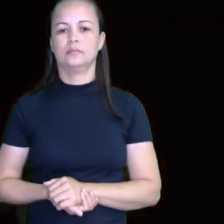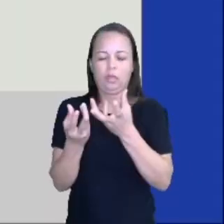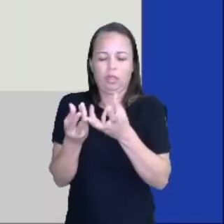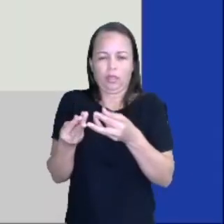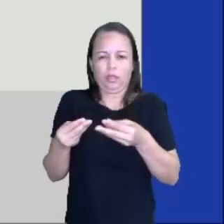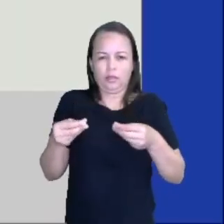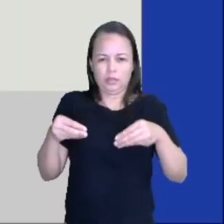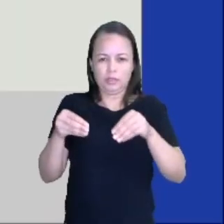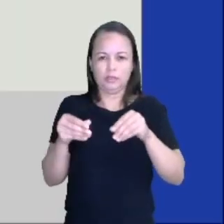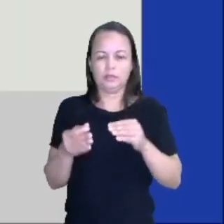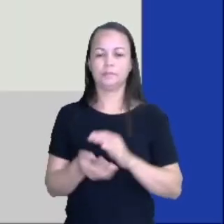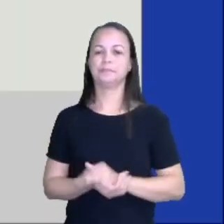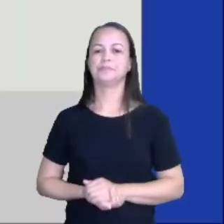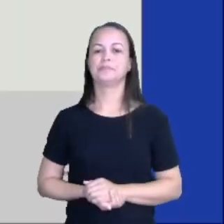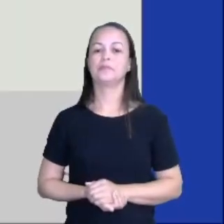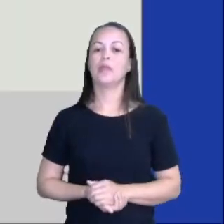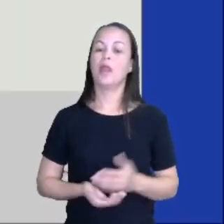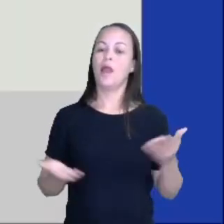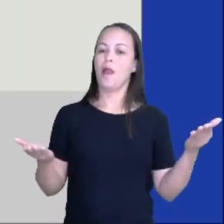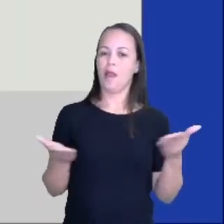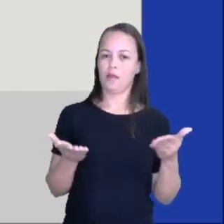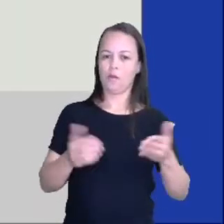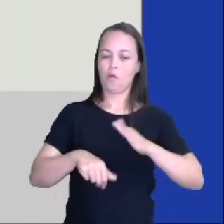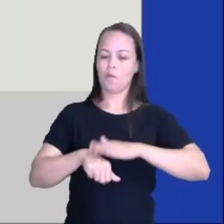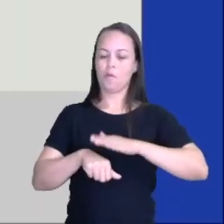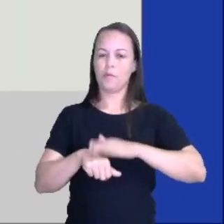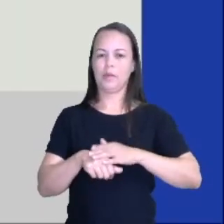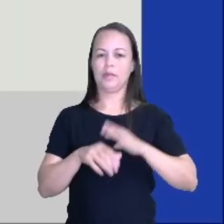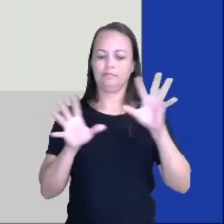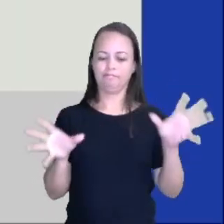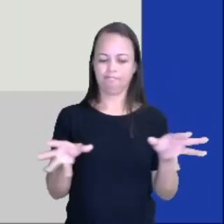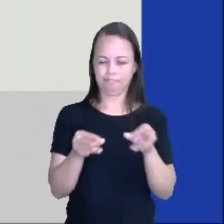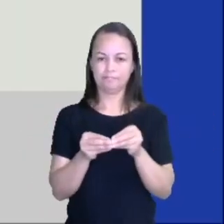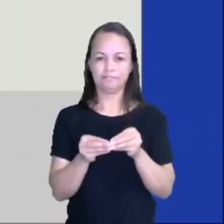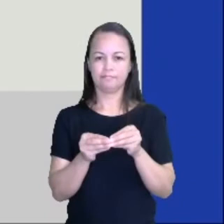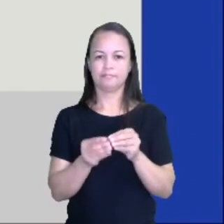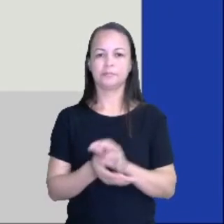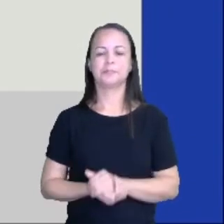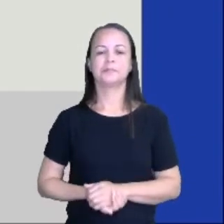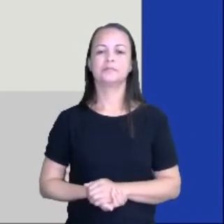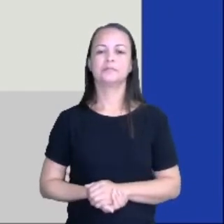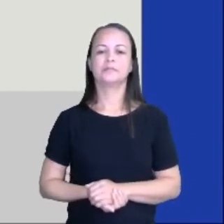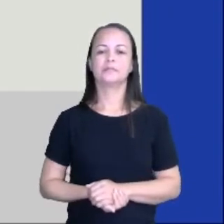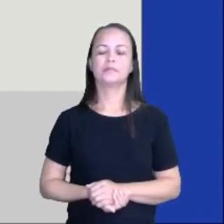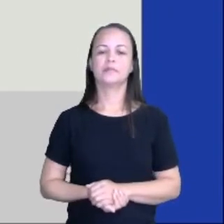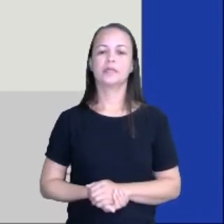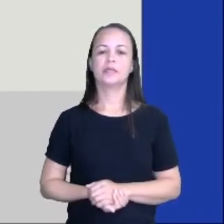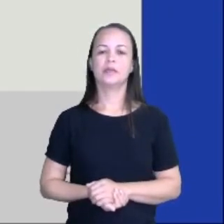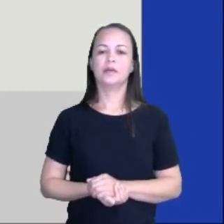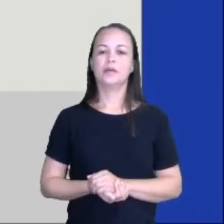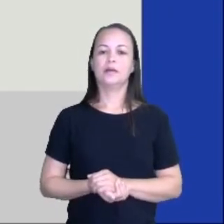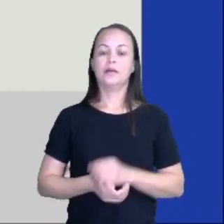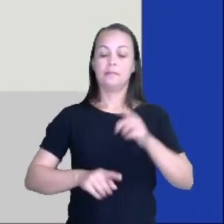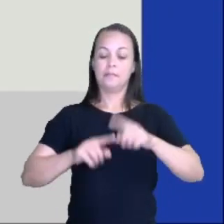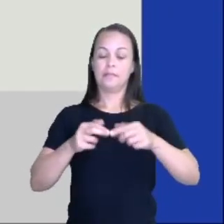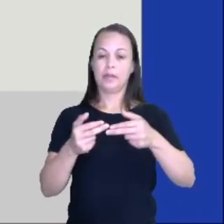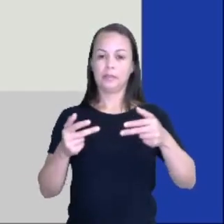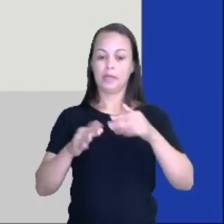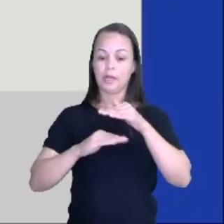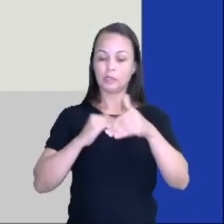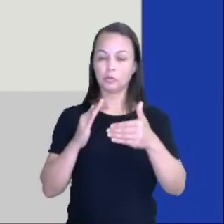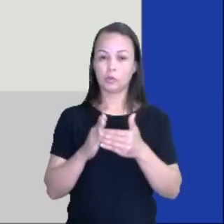Agora é o momento da revisão. Vamos lá. Matéria é tudo aquilo que